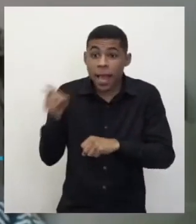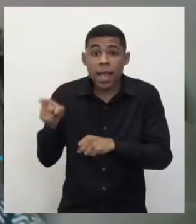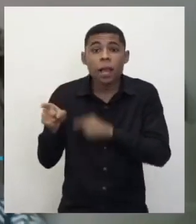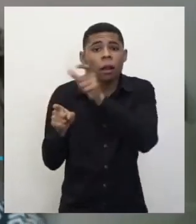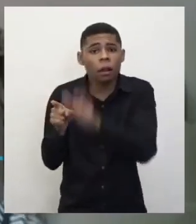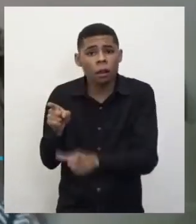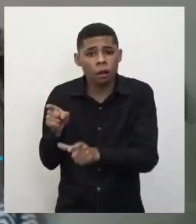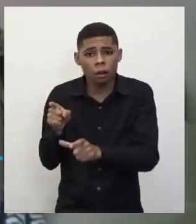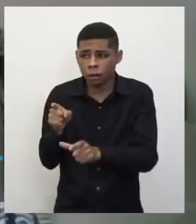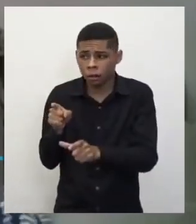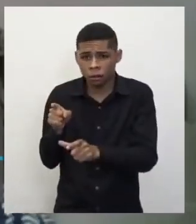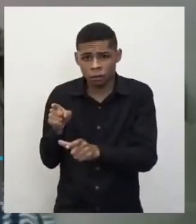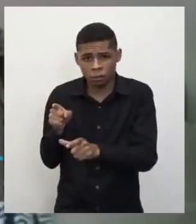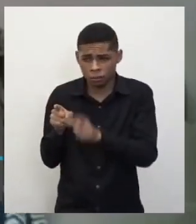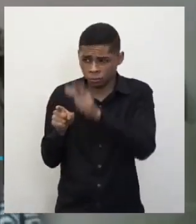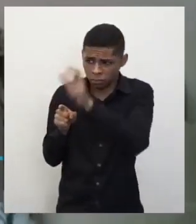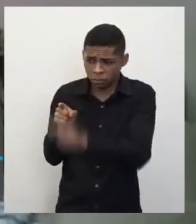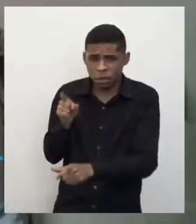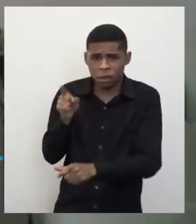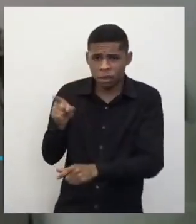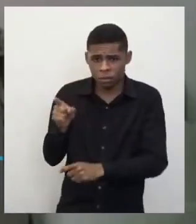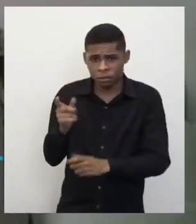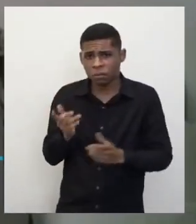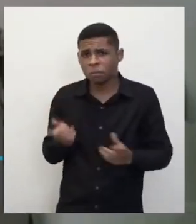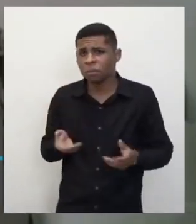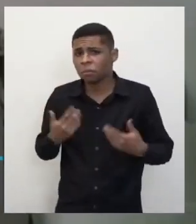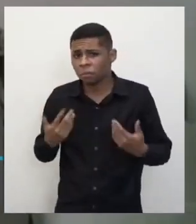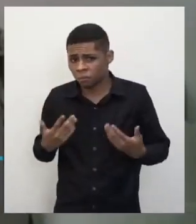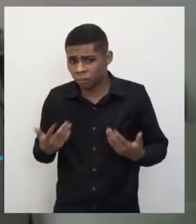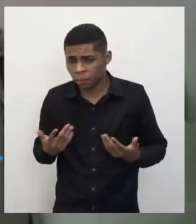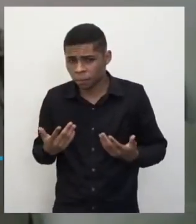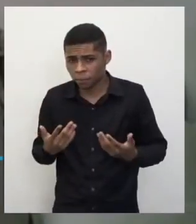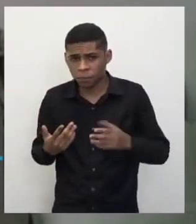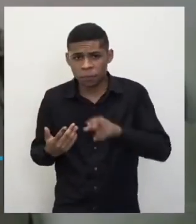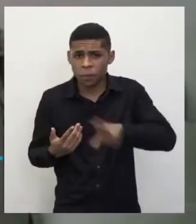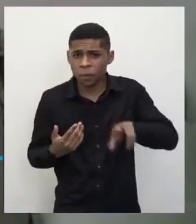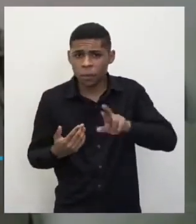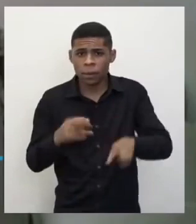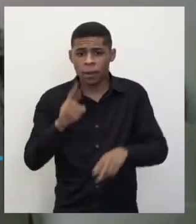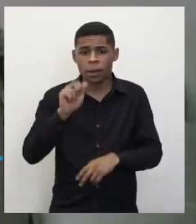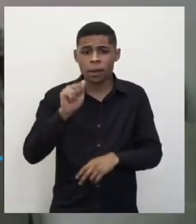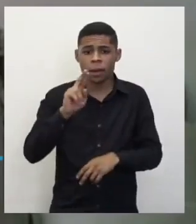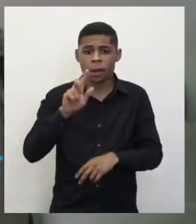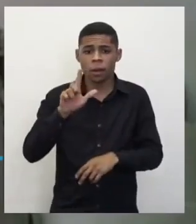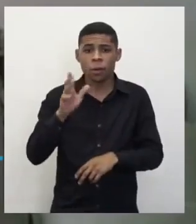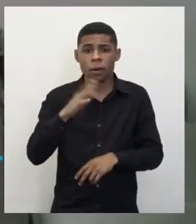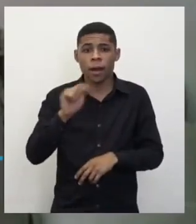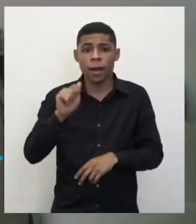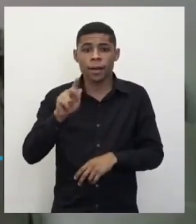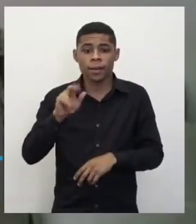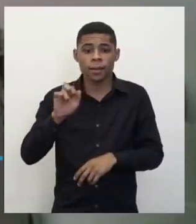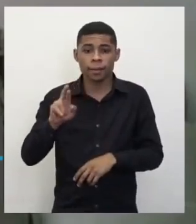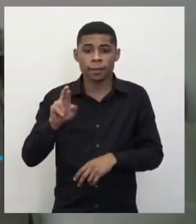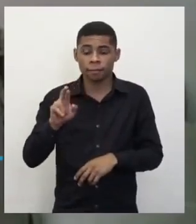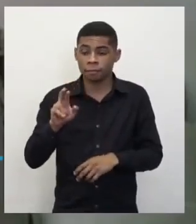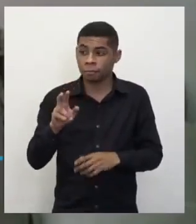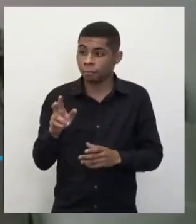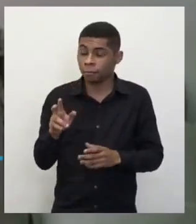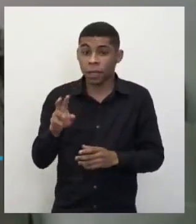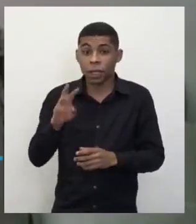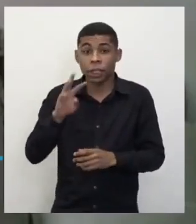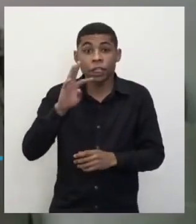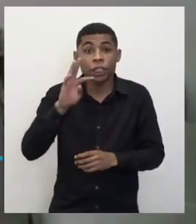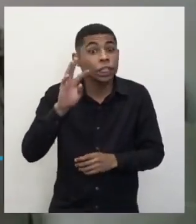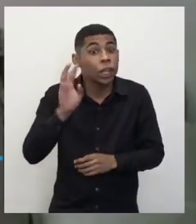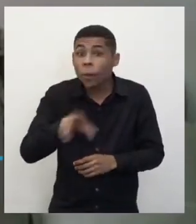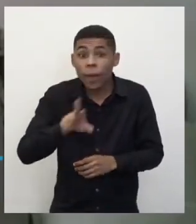primeiro jogo. Esse ele aqui não é o Raul Aguiar, esse ele é o Timo. Foi assim que o Timo